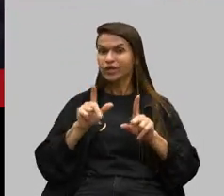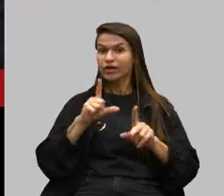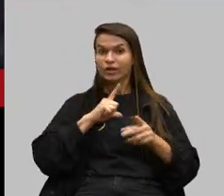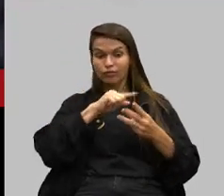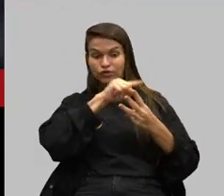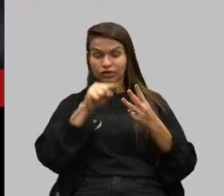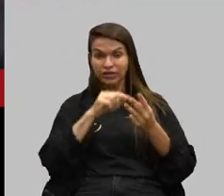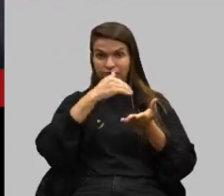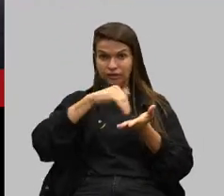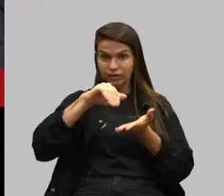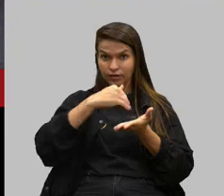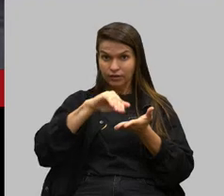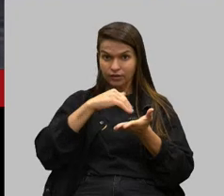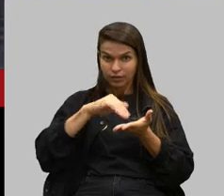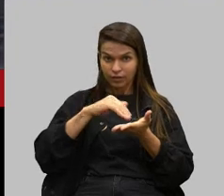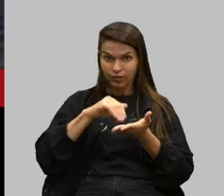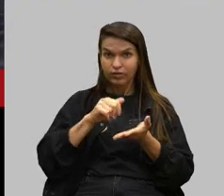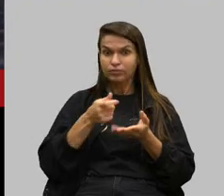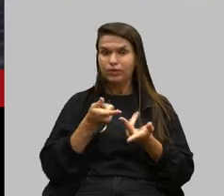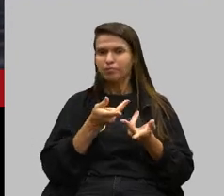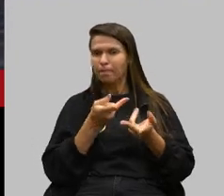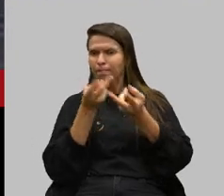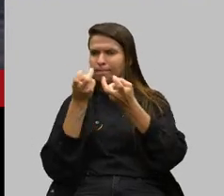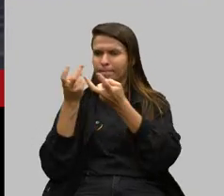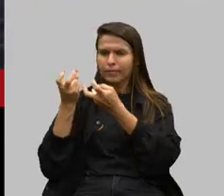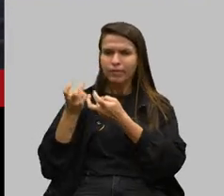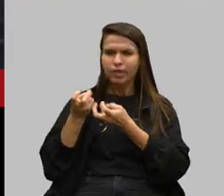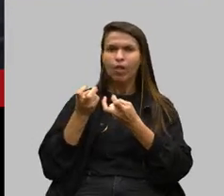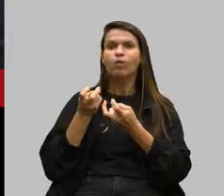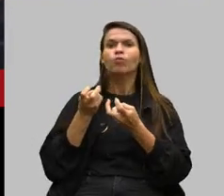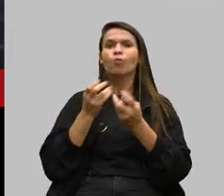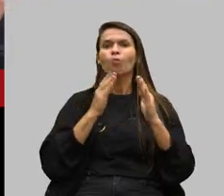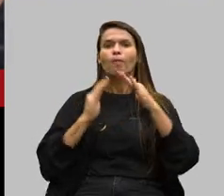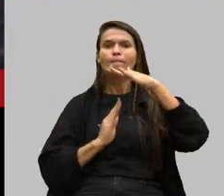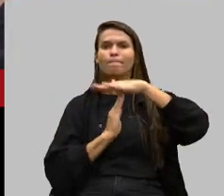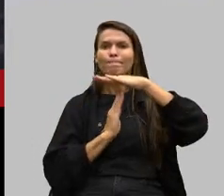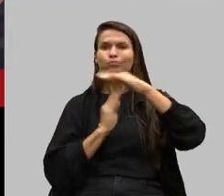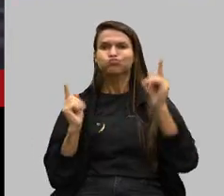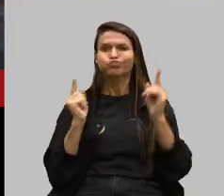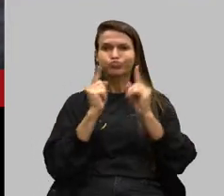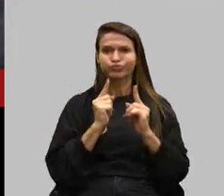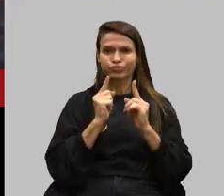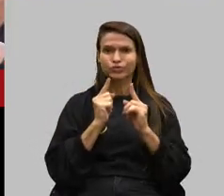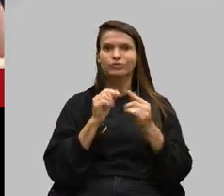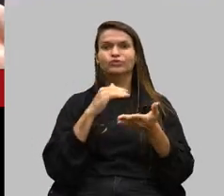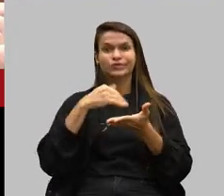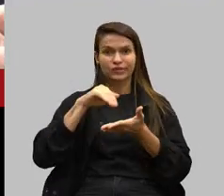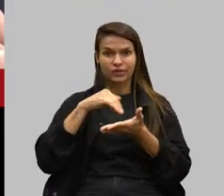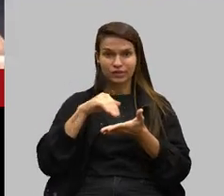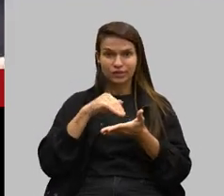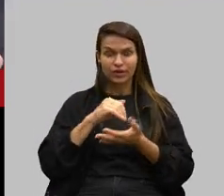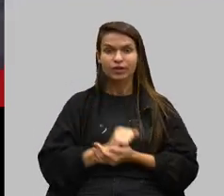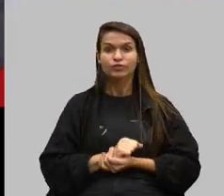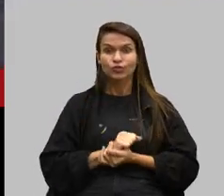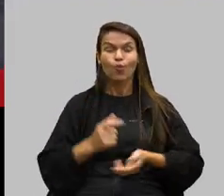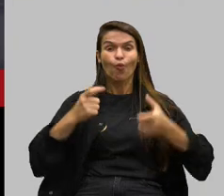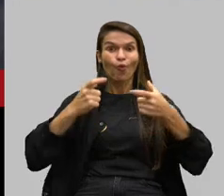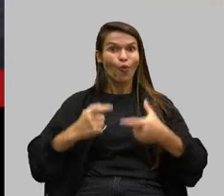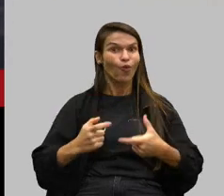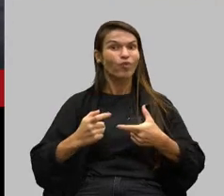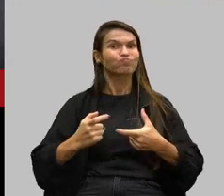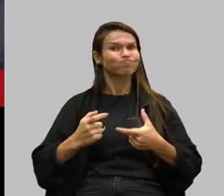secretários para ser vdos um tempo exíguo curtíssimo os secretários num local